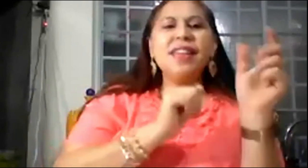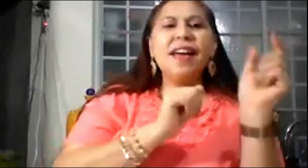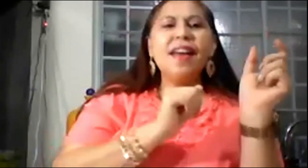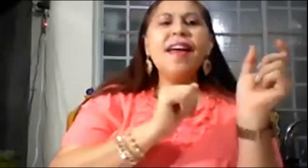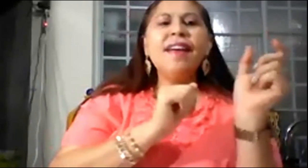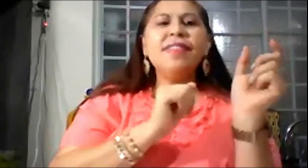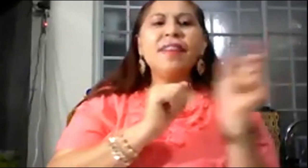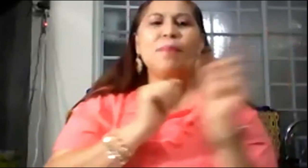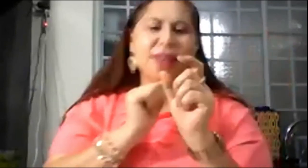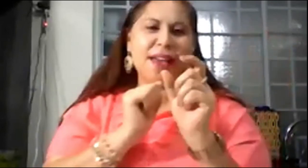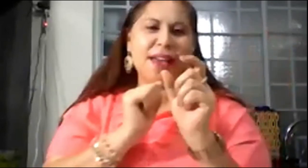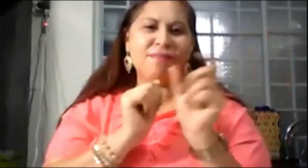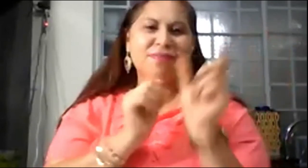seria